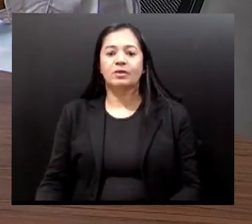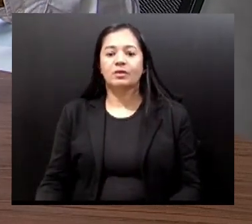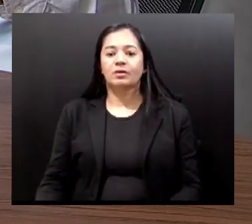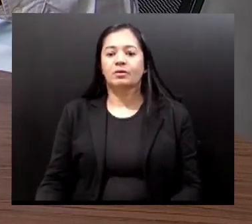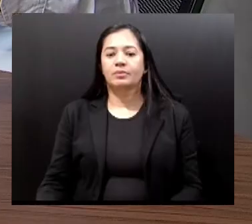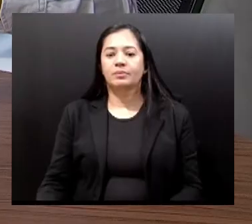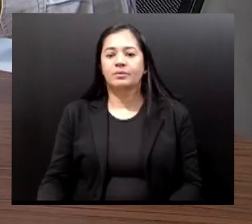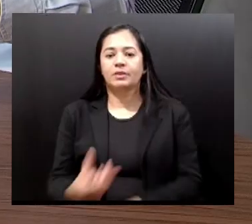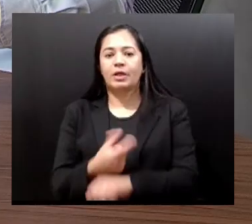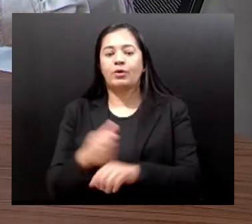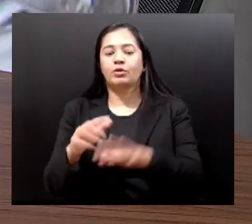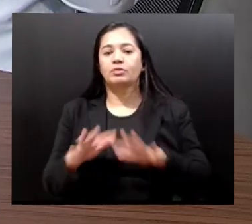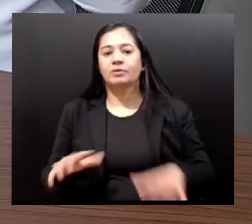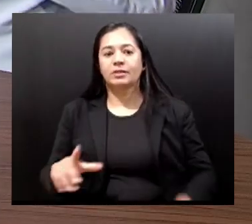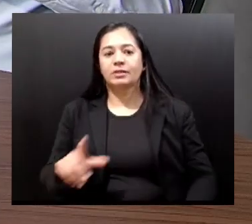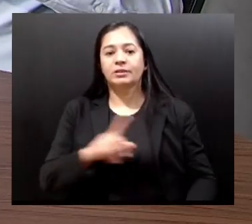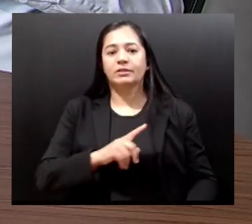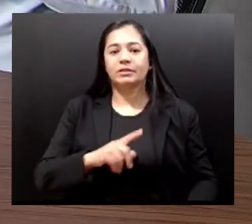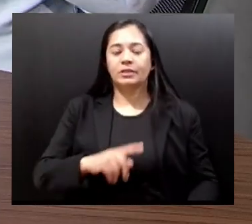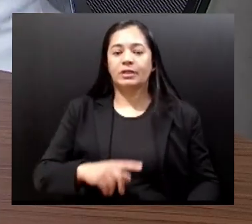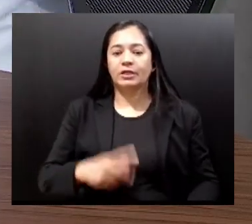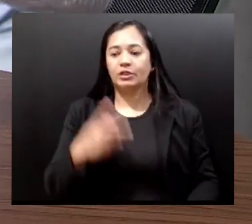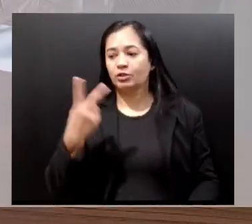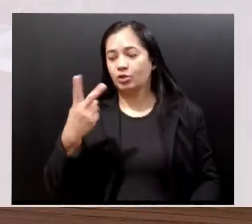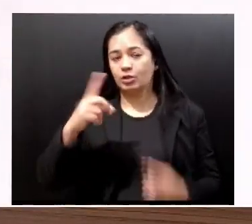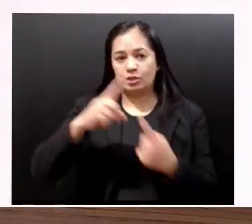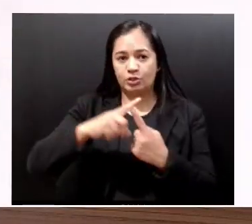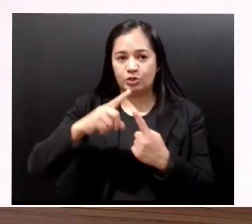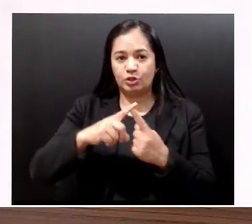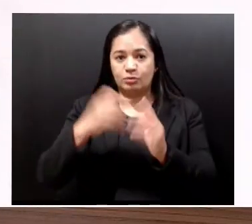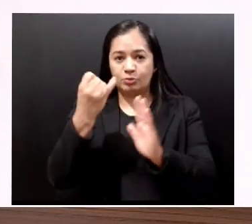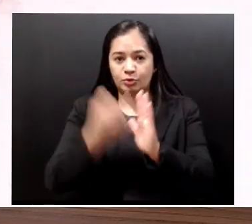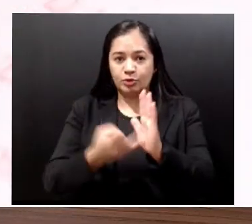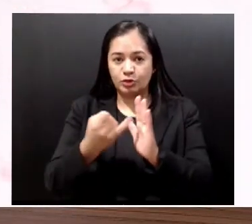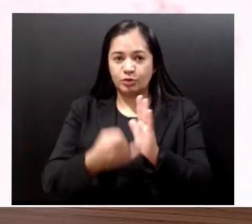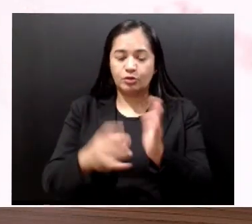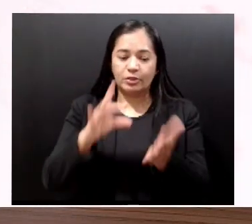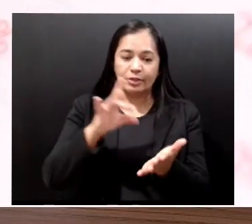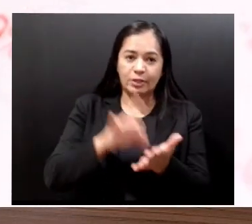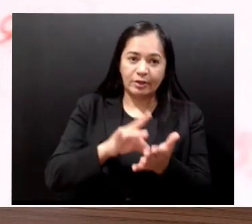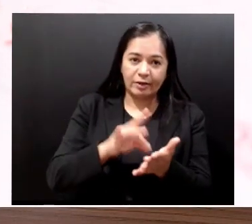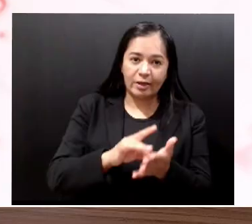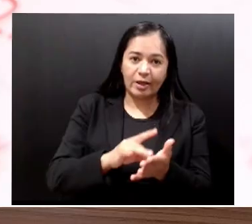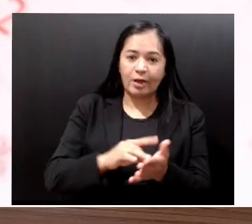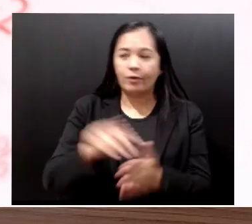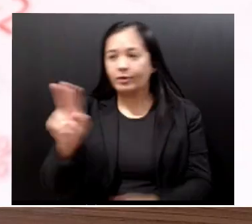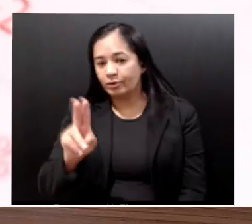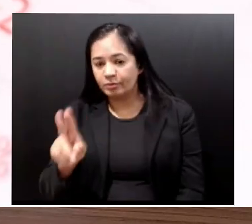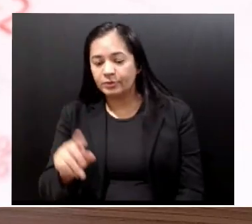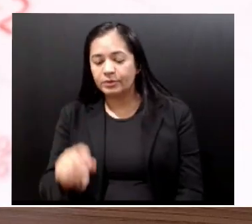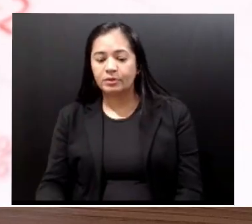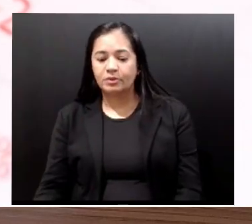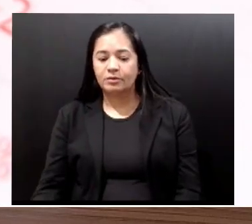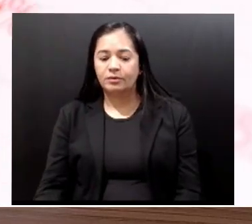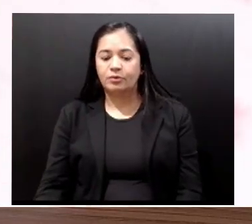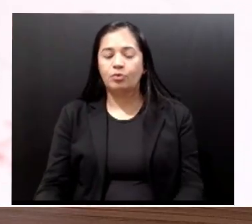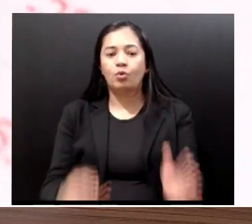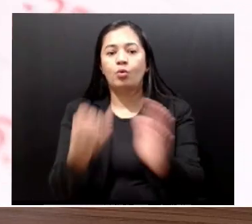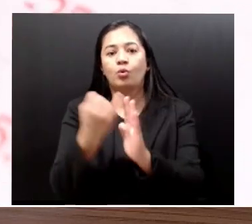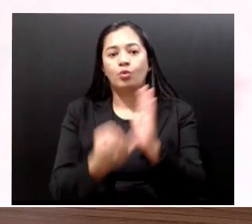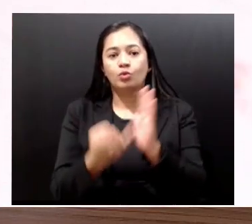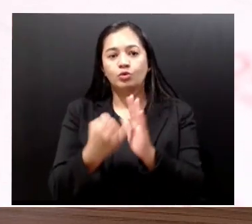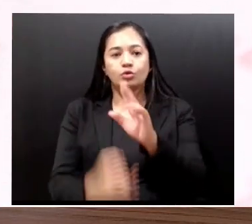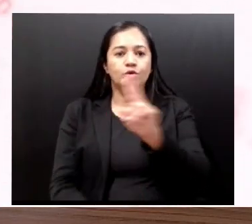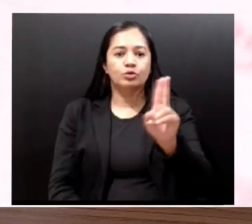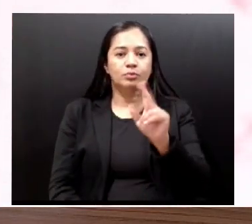tipos de juros. O juros real e o juros nominal. O que eu quero dizer com isso? Os juros nominal é aquele que a gente vê na televisão.